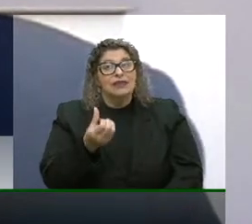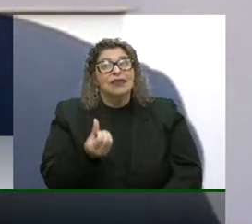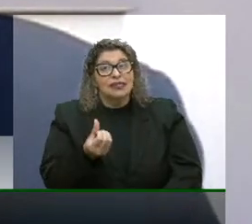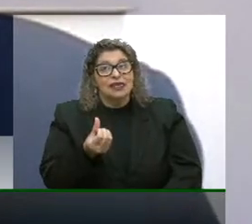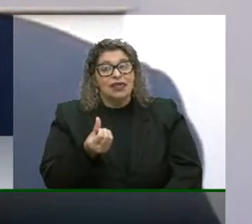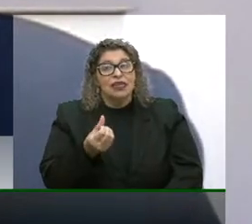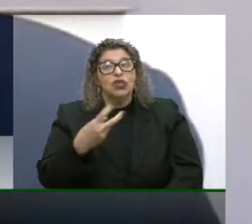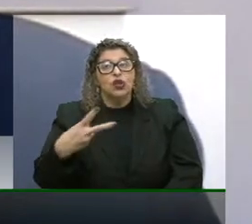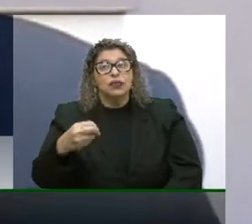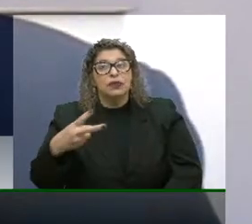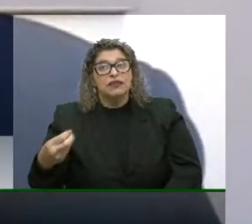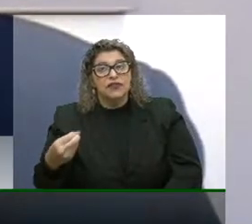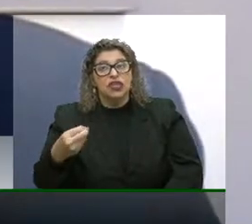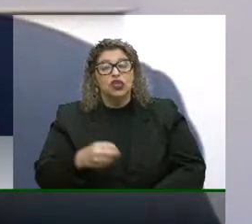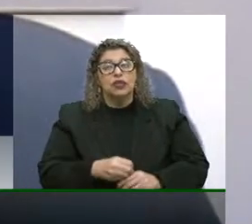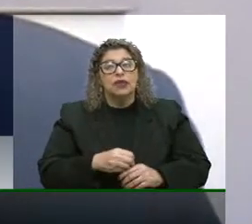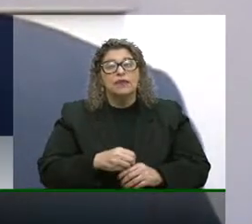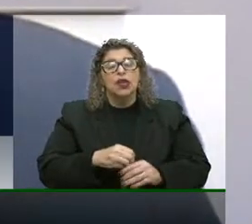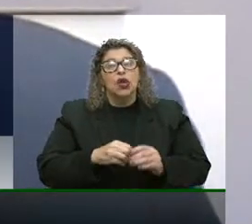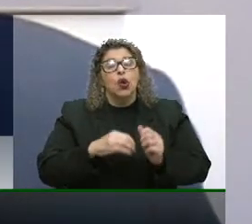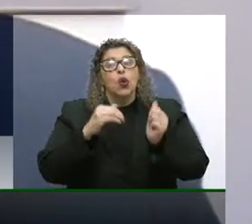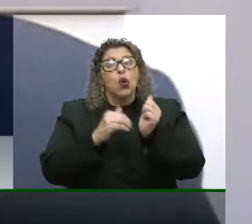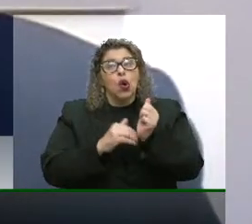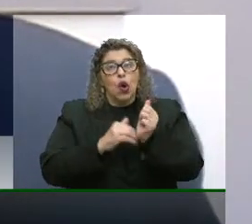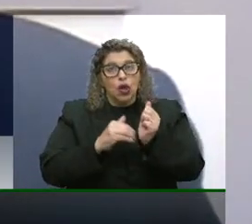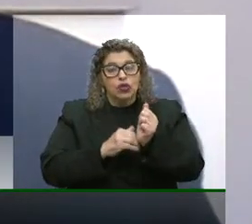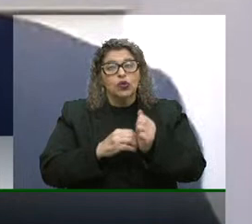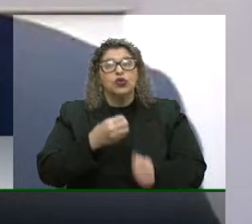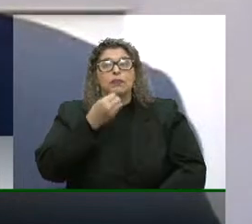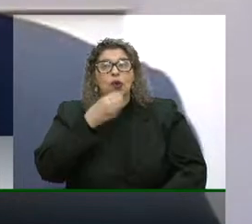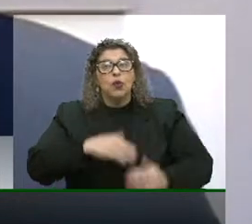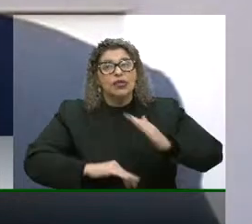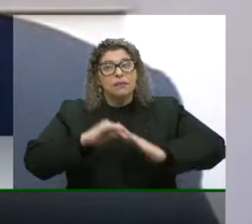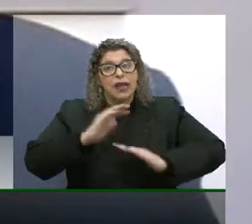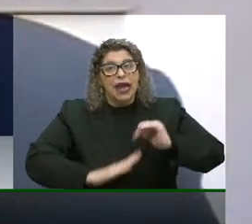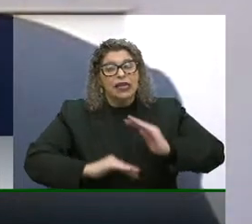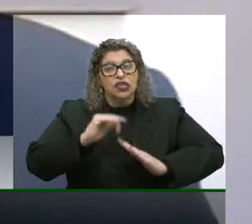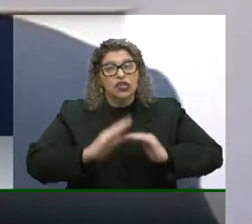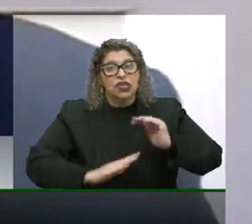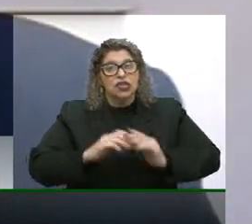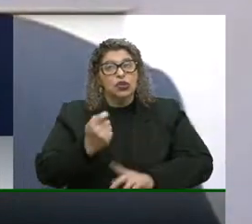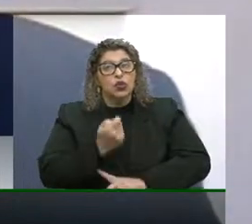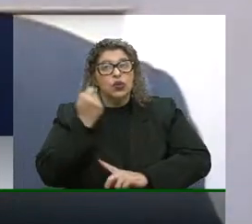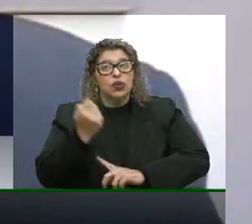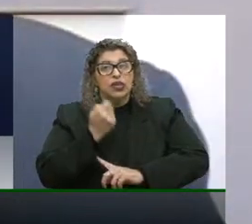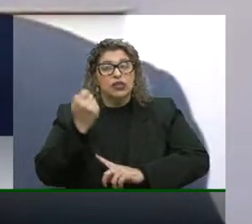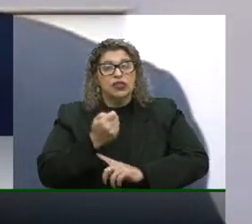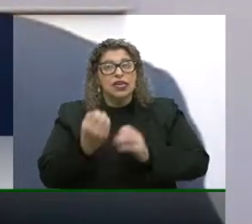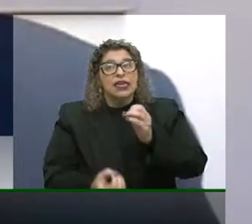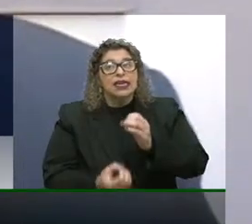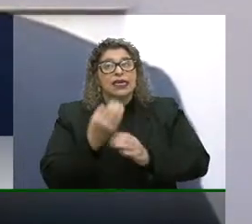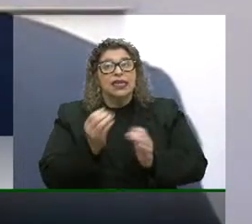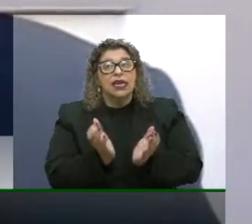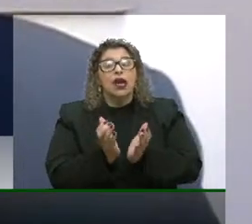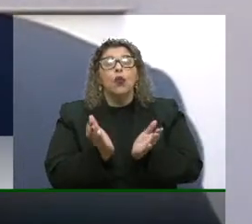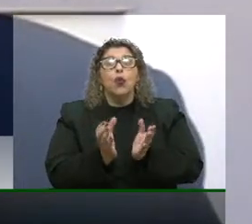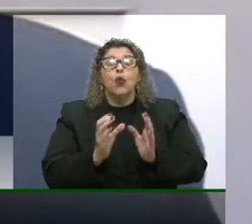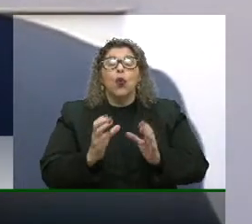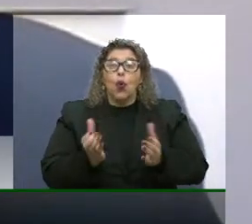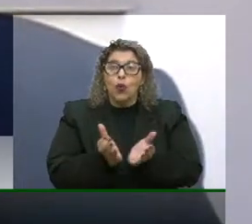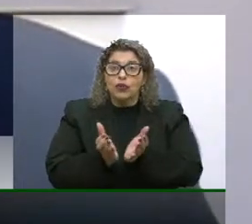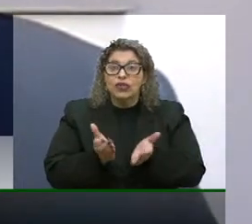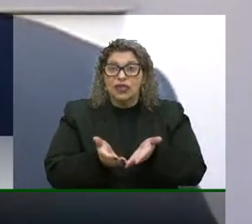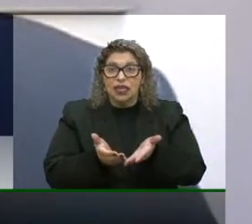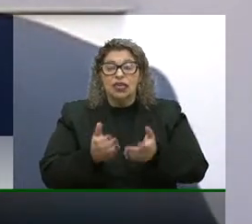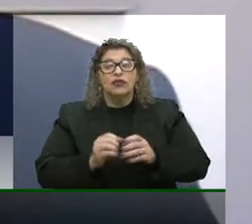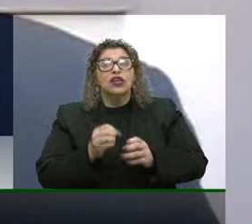186/2020, que institui o Código de Boas Práticas Tributárias do Estado do Rio Grande do Sul, cria o Conselho de Boas Práticas